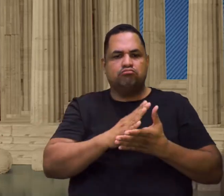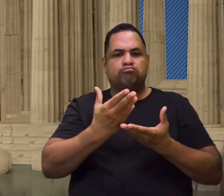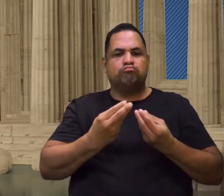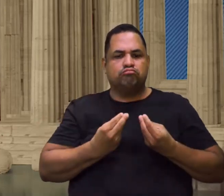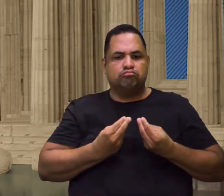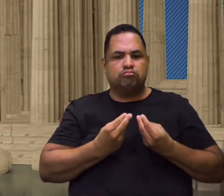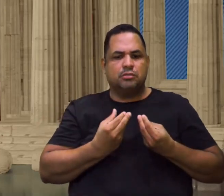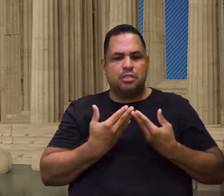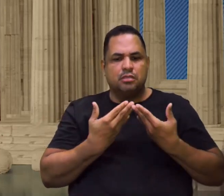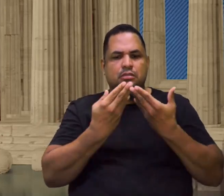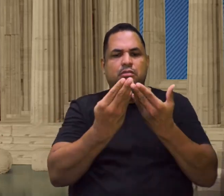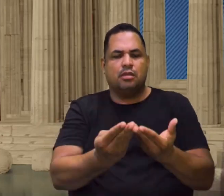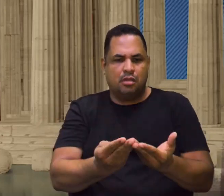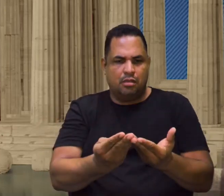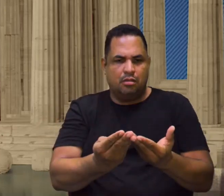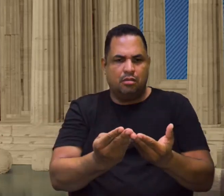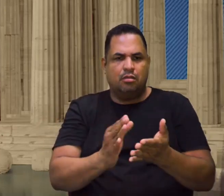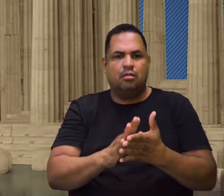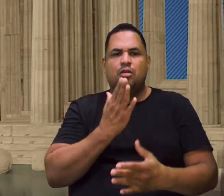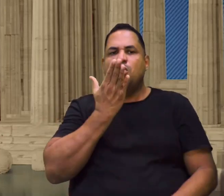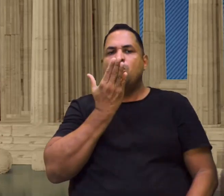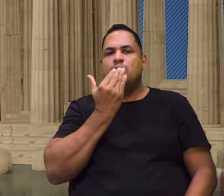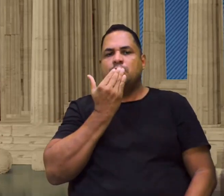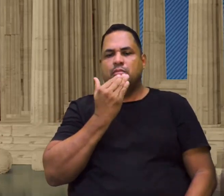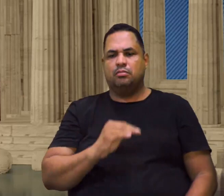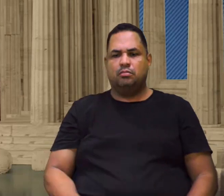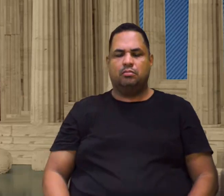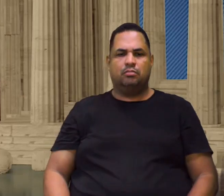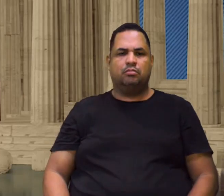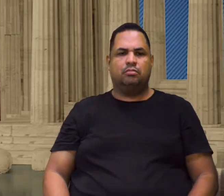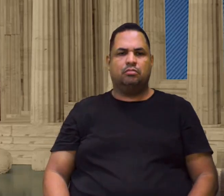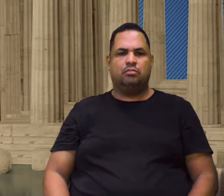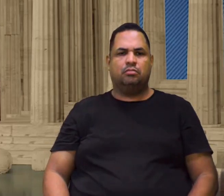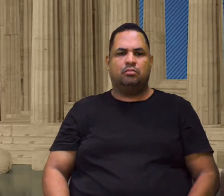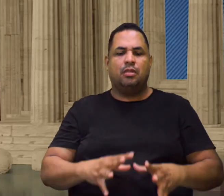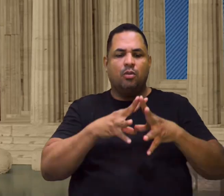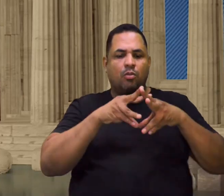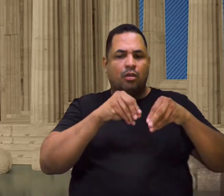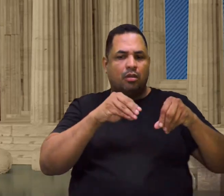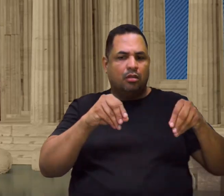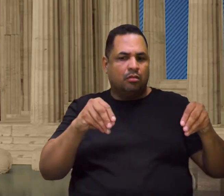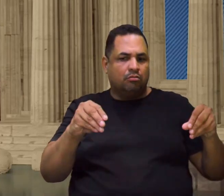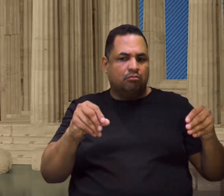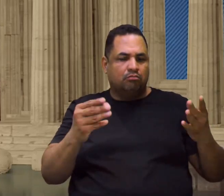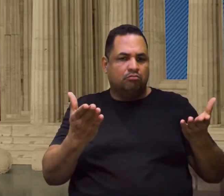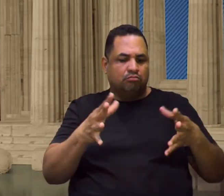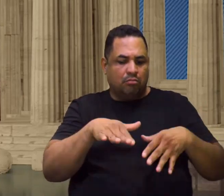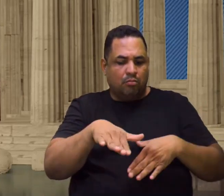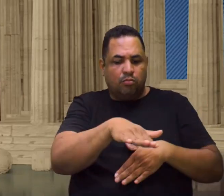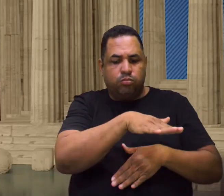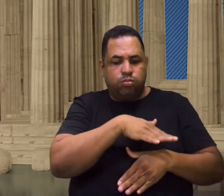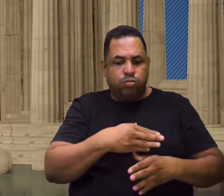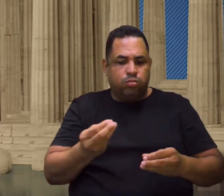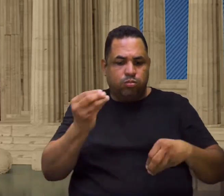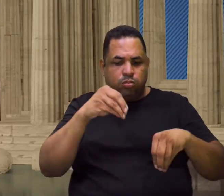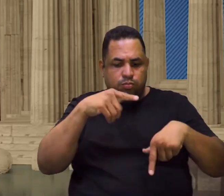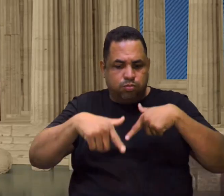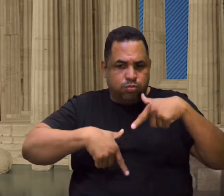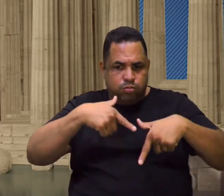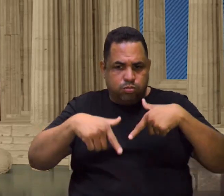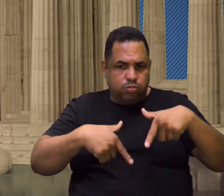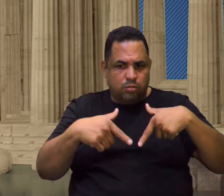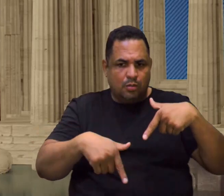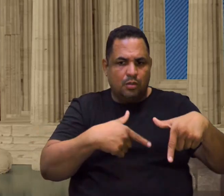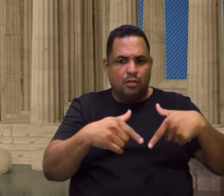de especialistas, né, do âmbito indígena, que é uma terra que está ali e nós estamos